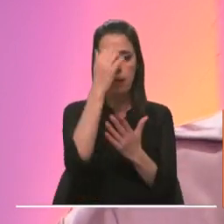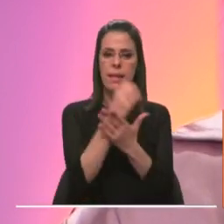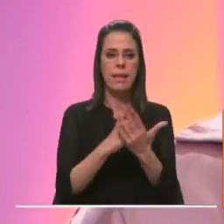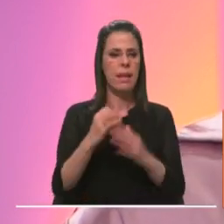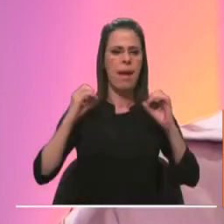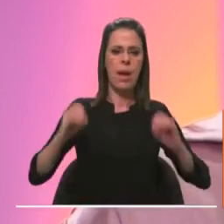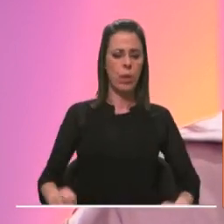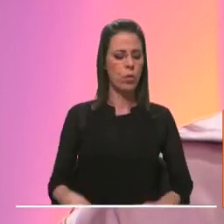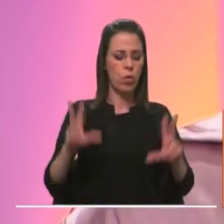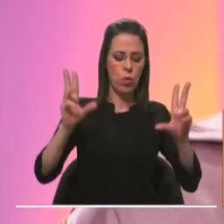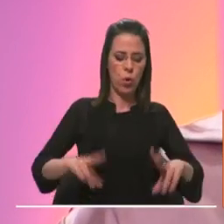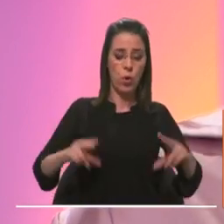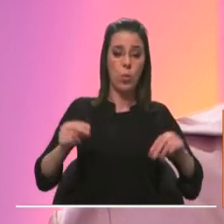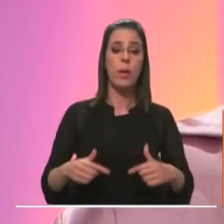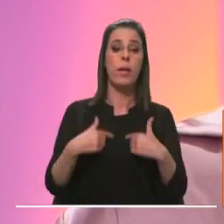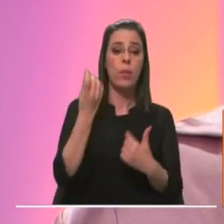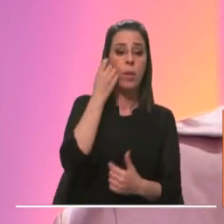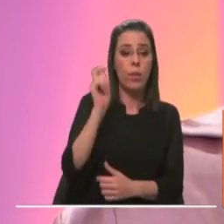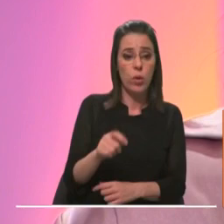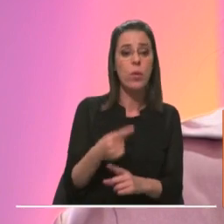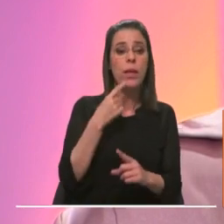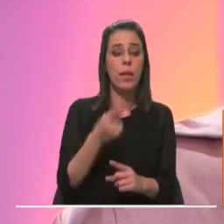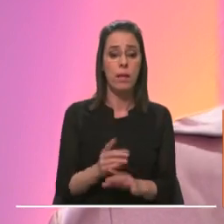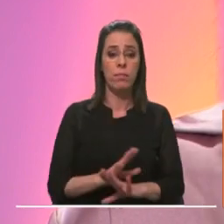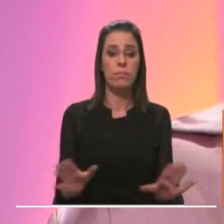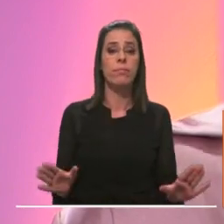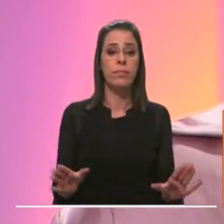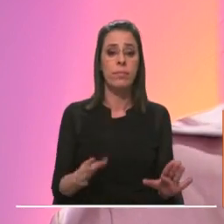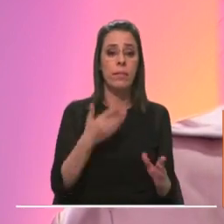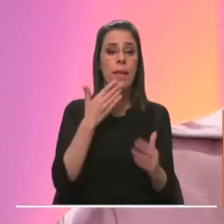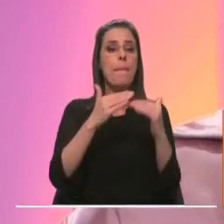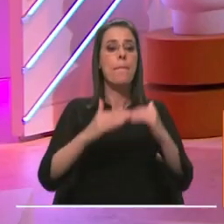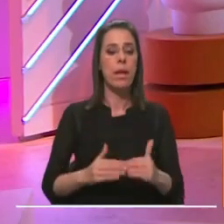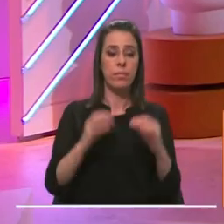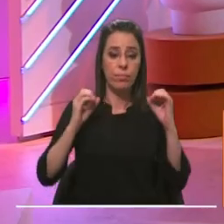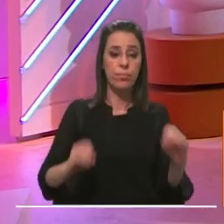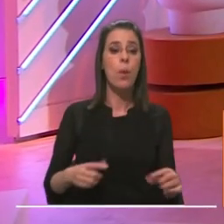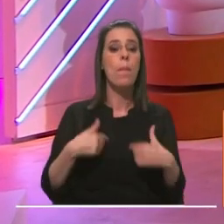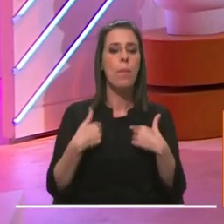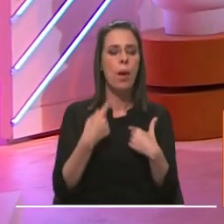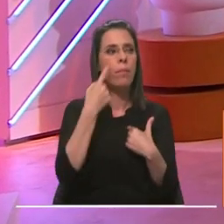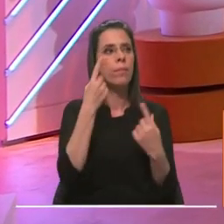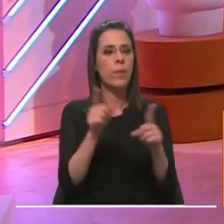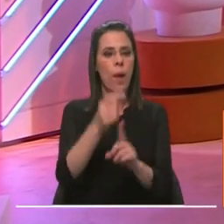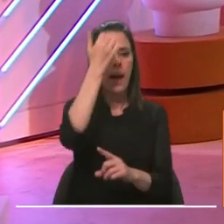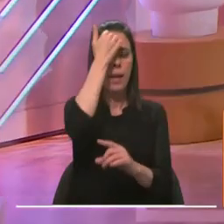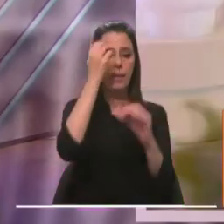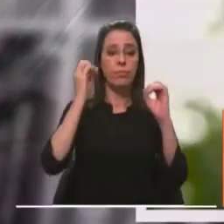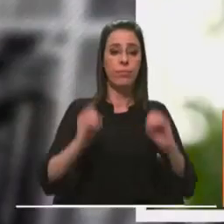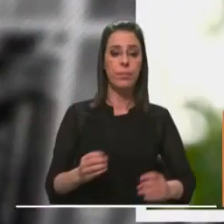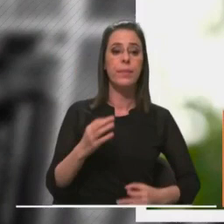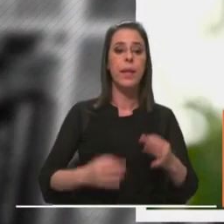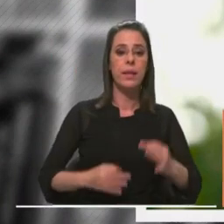arrependimento, Nunca. A própria juíza disse que não ia dar qualquer tipo de atenuante, porque ele não mostrou qualquer tipo de arrependimento